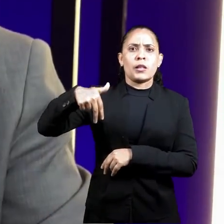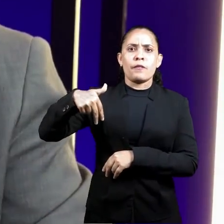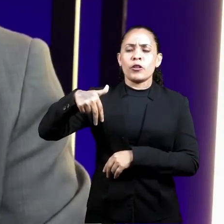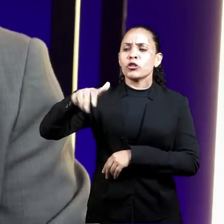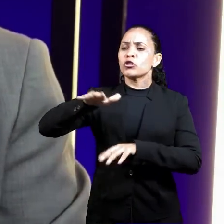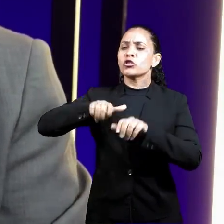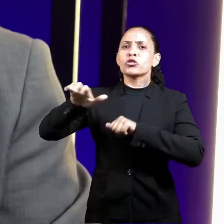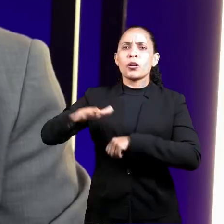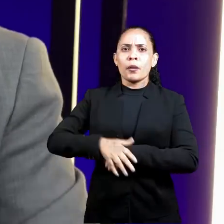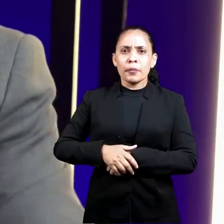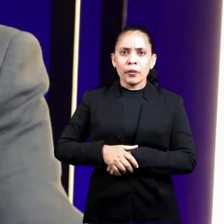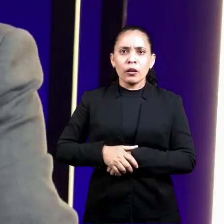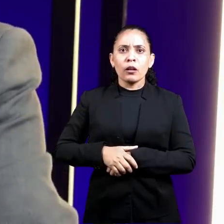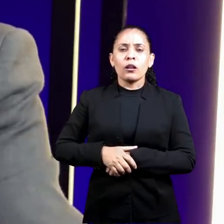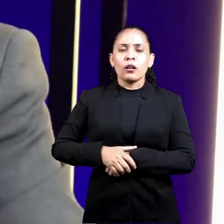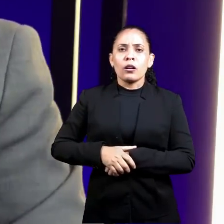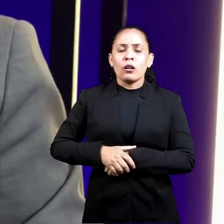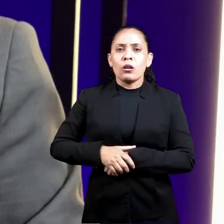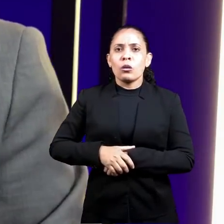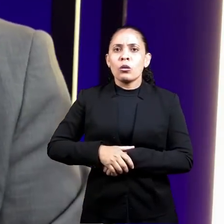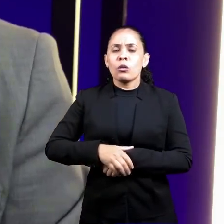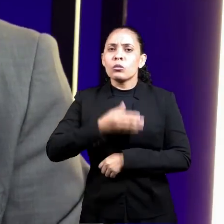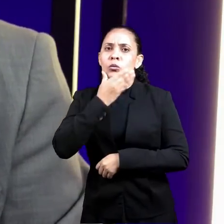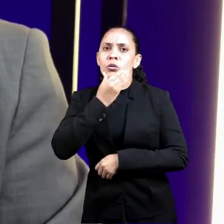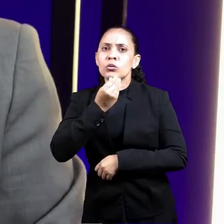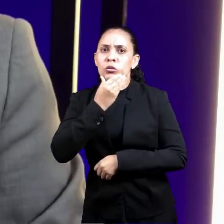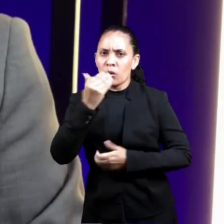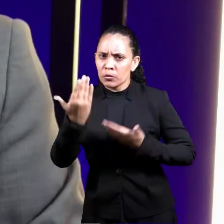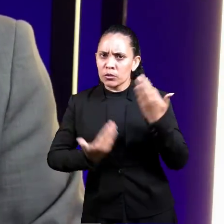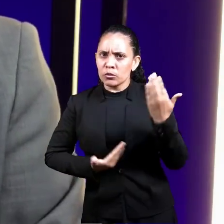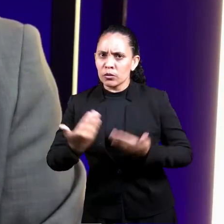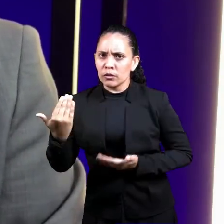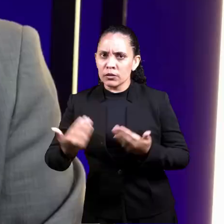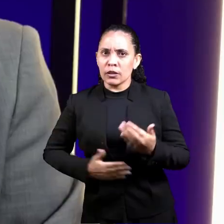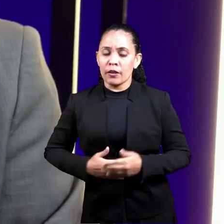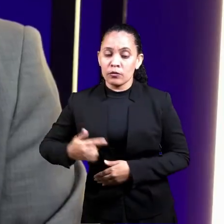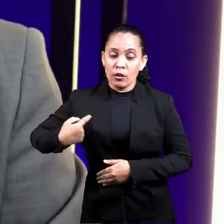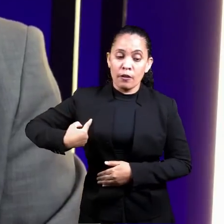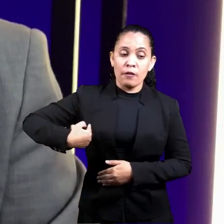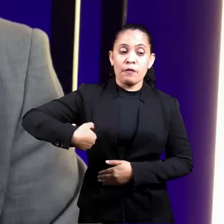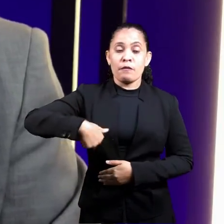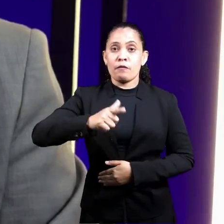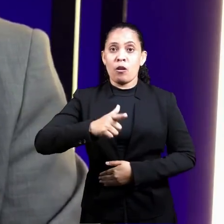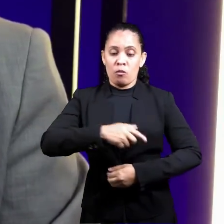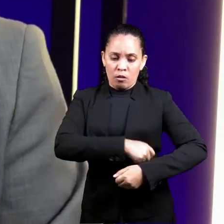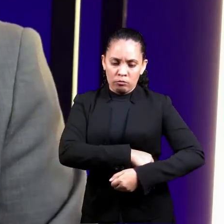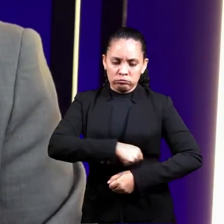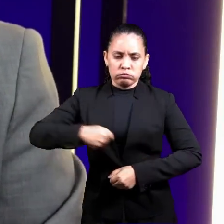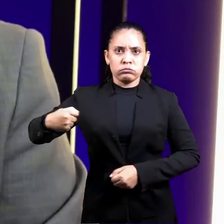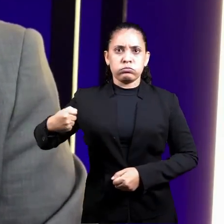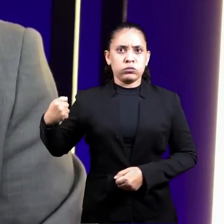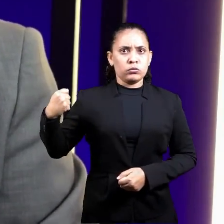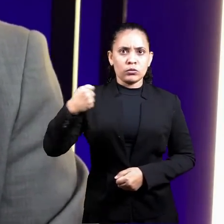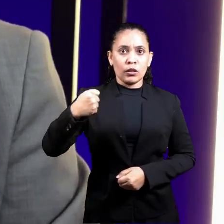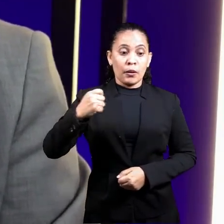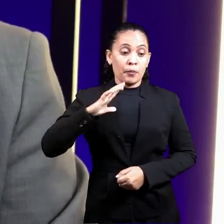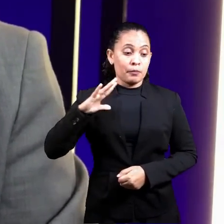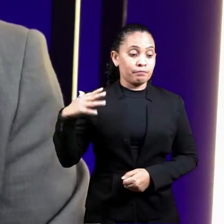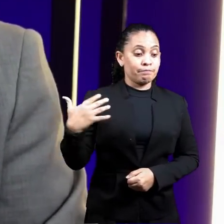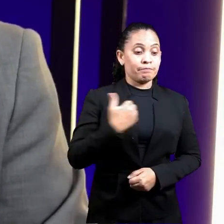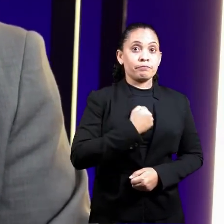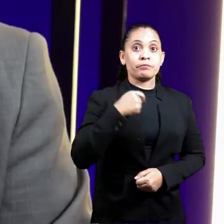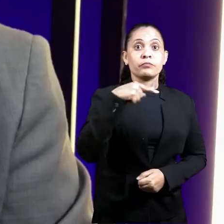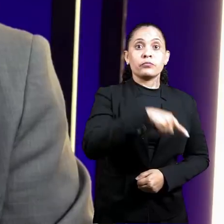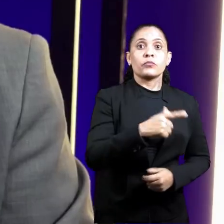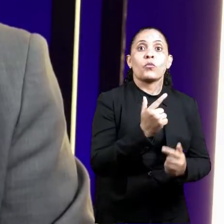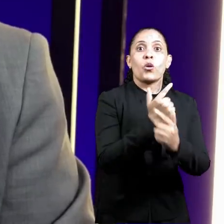com os seus homens armados ali, e o texto diz assim, para resgatar o seu irmão Ló. A Bíblia muda